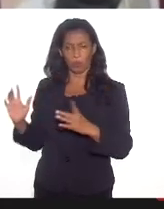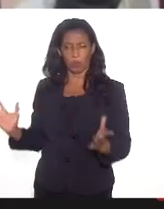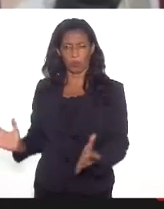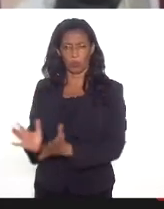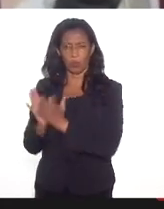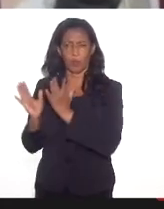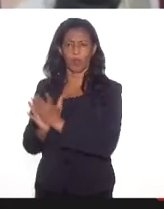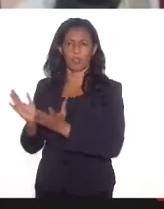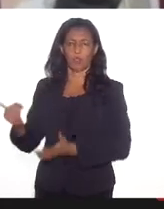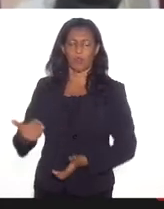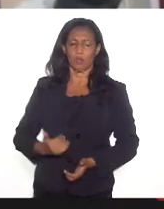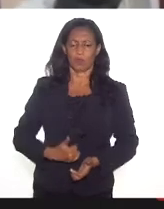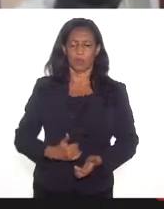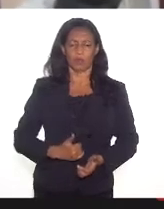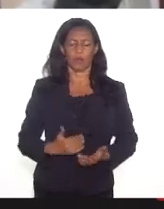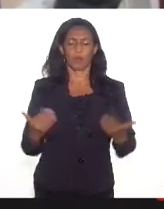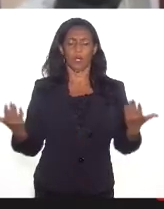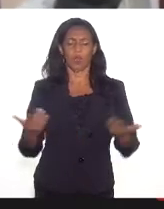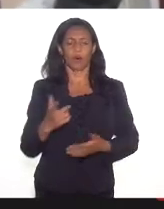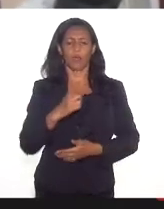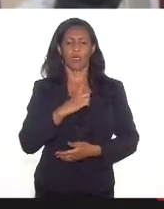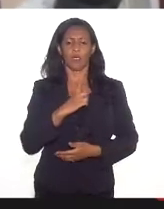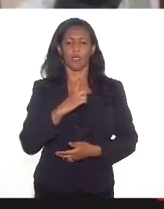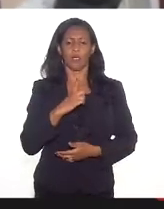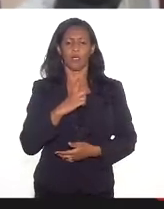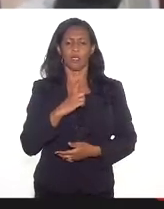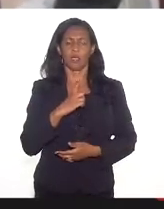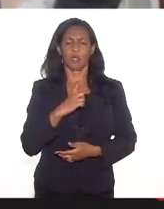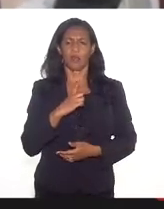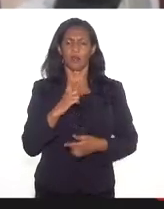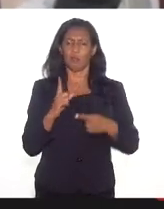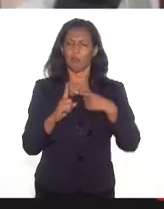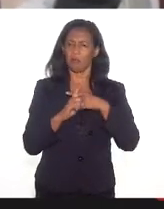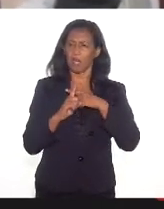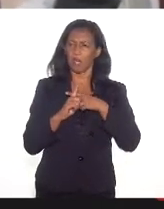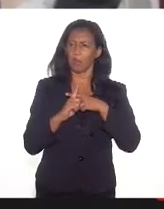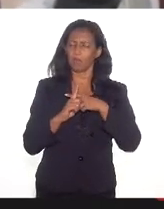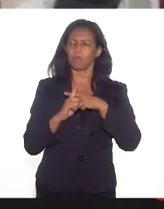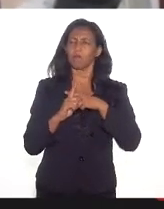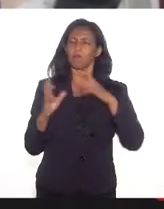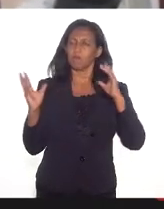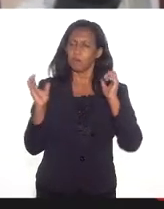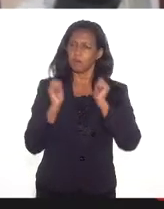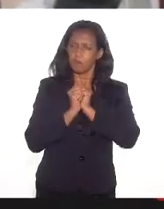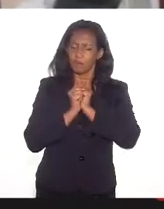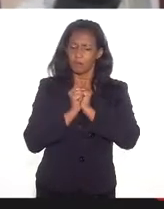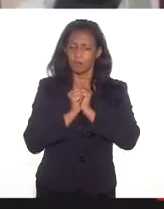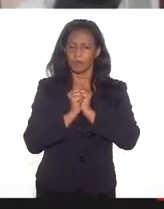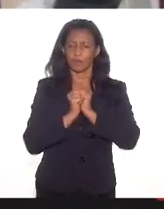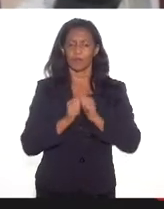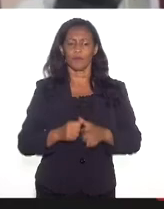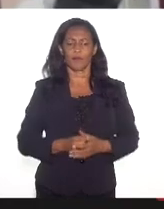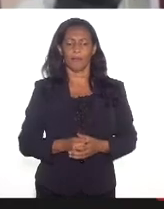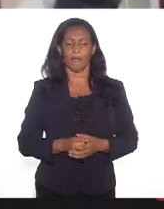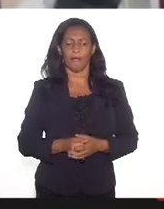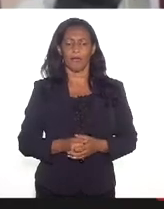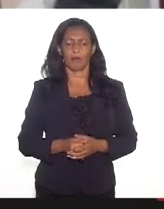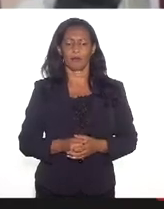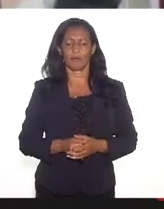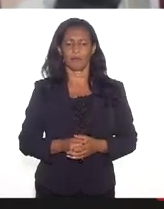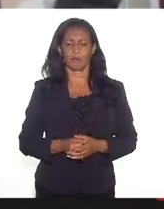Pobreza agora venha a somar a sua recomendação você sabe de que